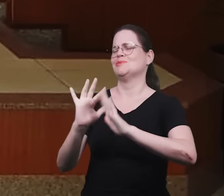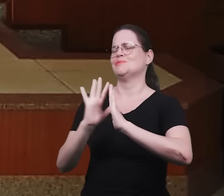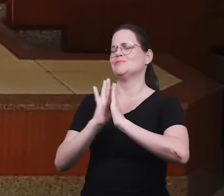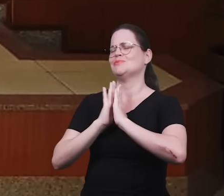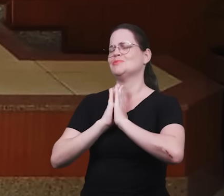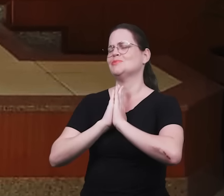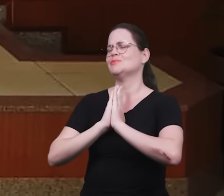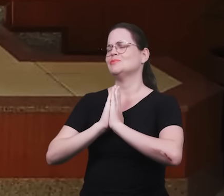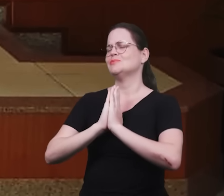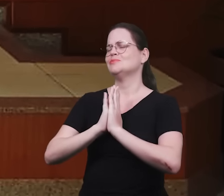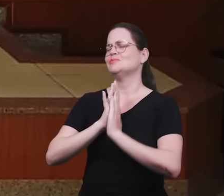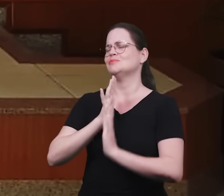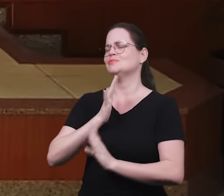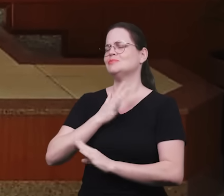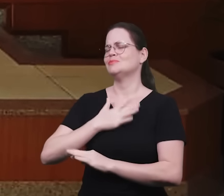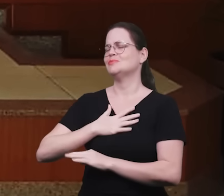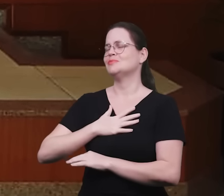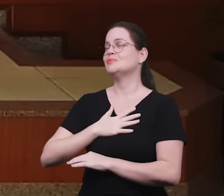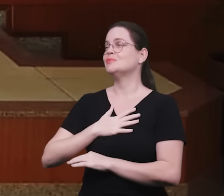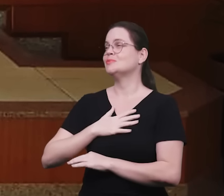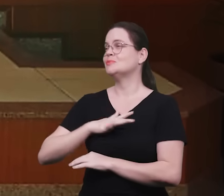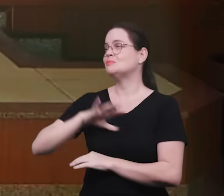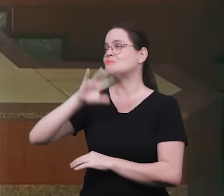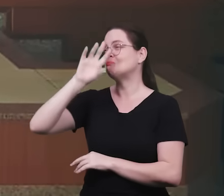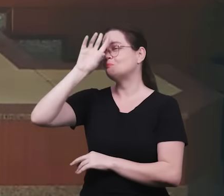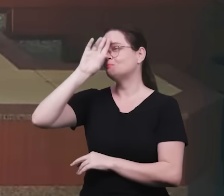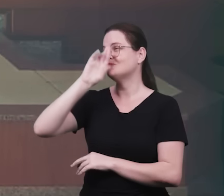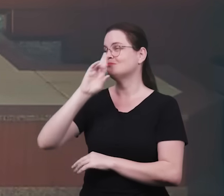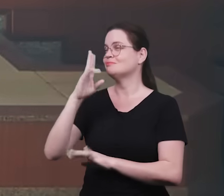necessito muito amor.